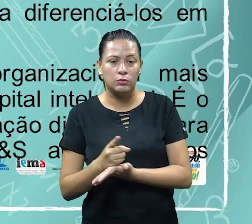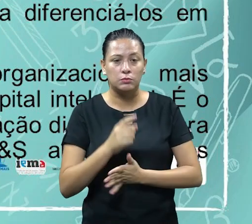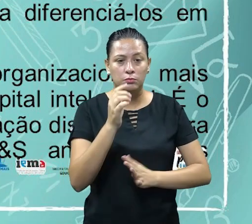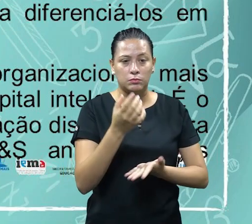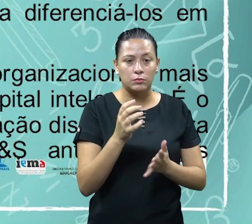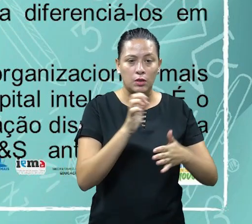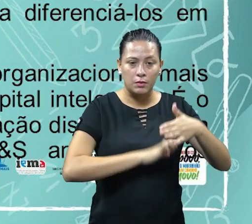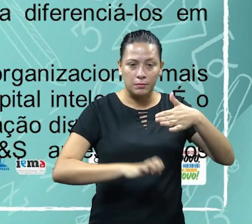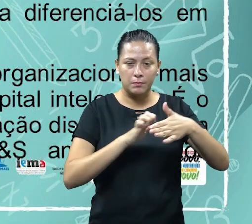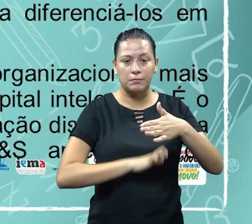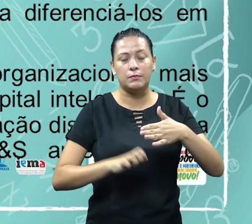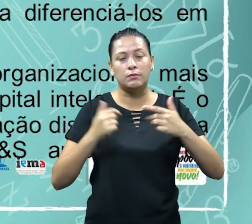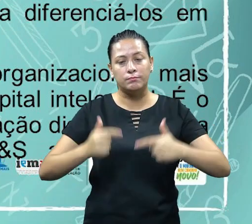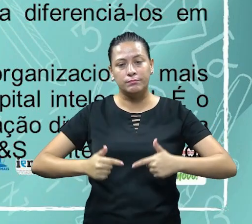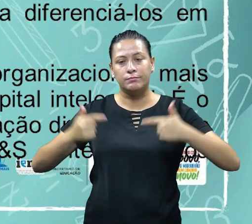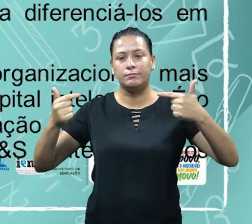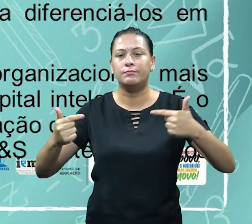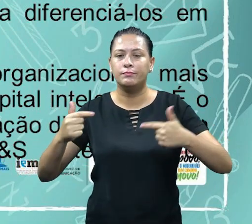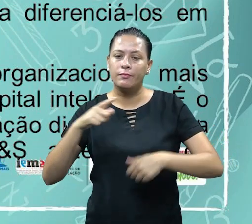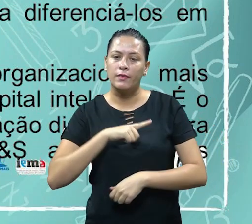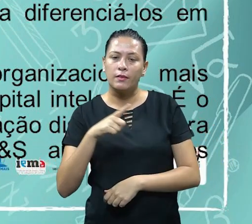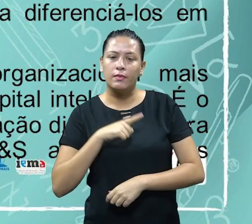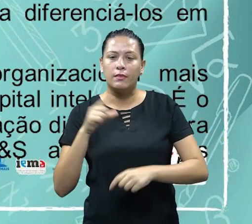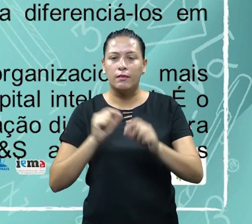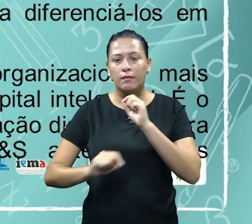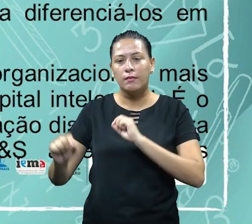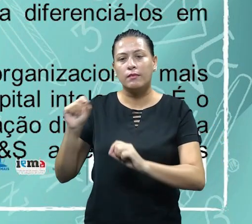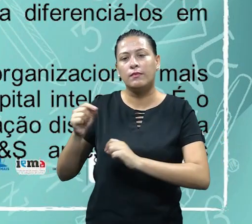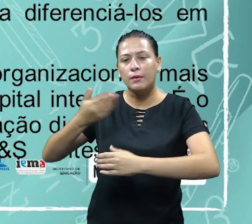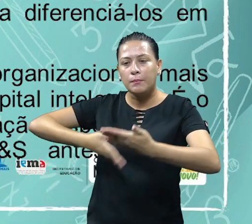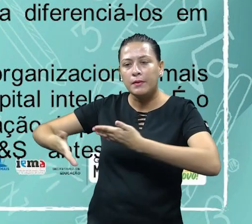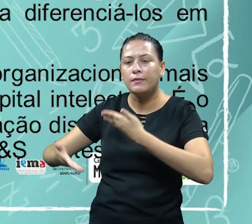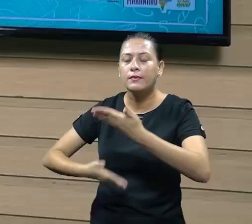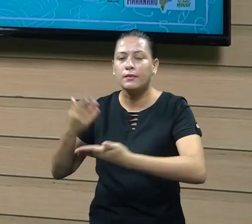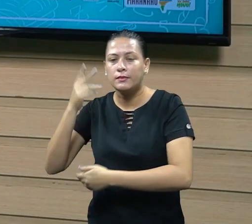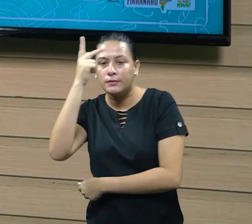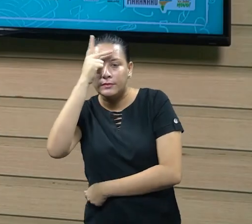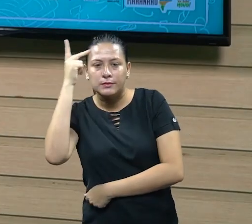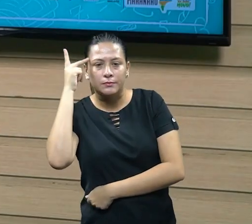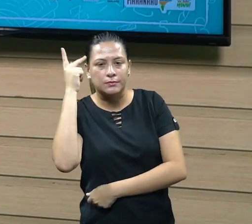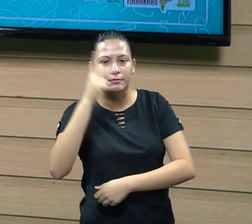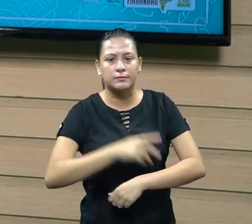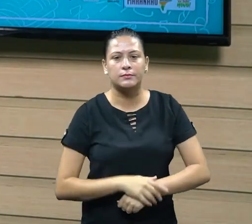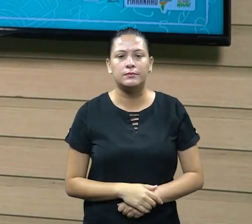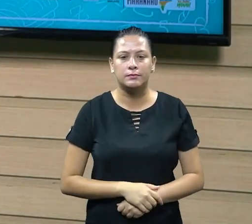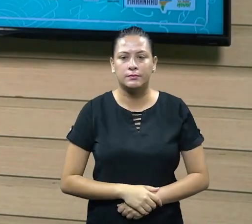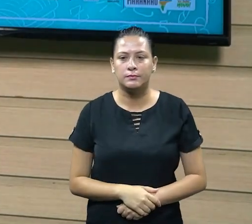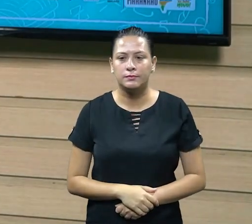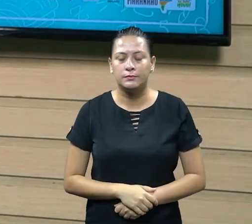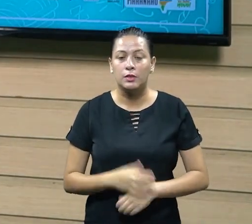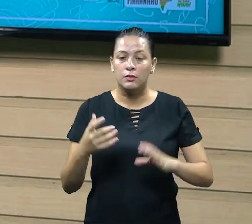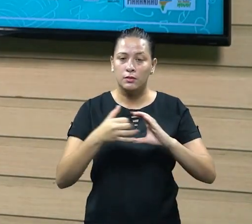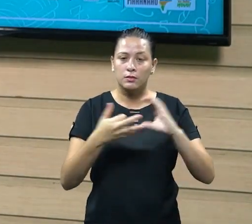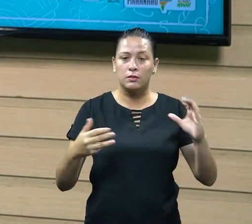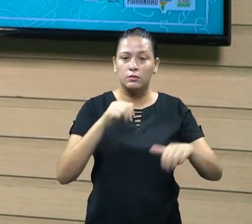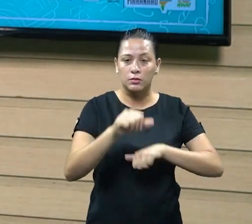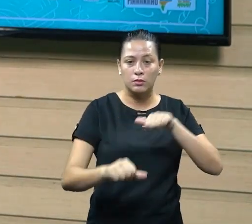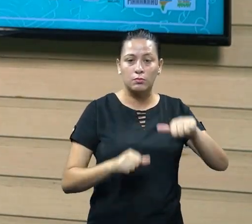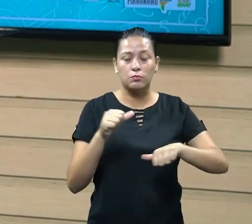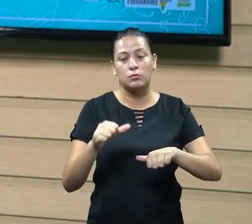cliente, conhecem as mutáveis características, necessidades e aspirações de sua clientela. Qual é o grande desafio hoje quando a gente fala em